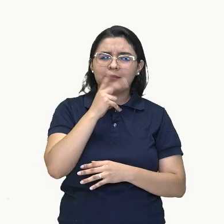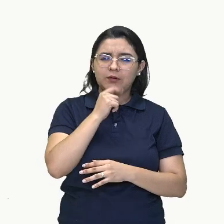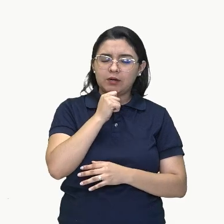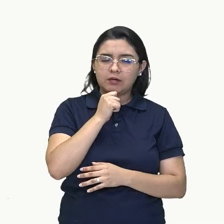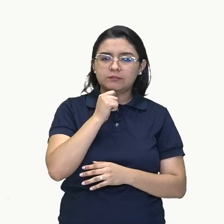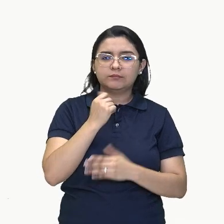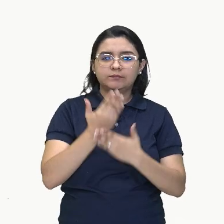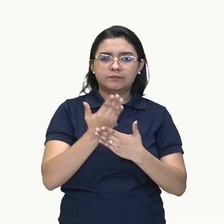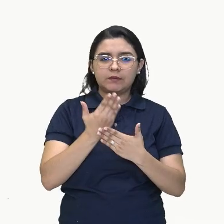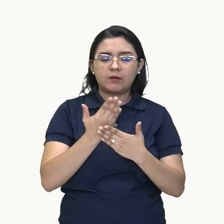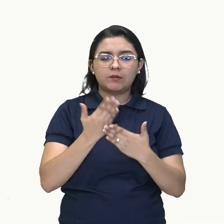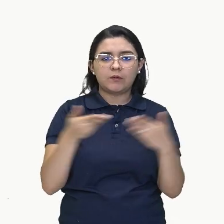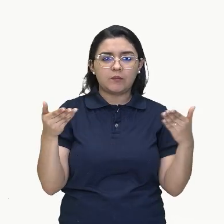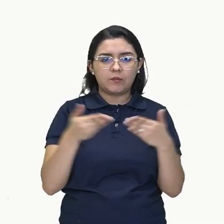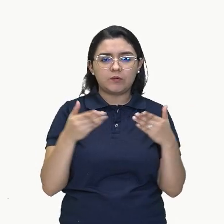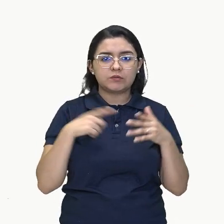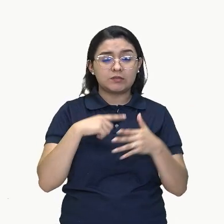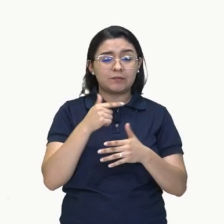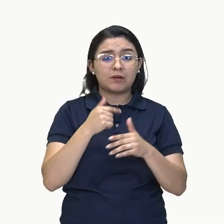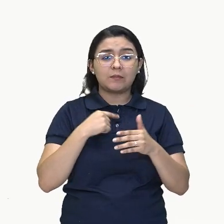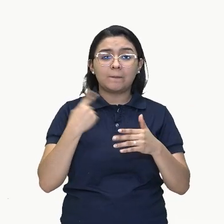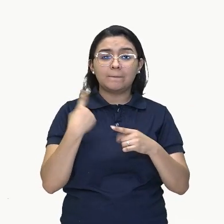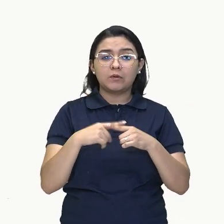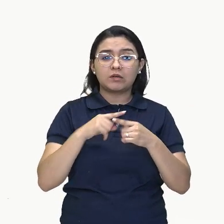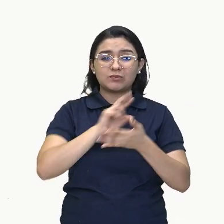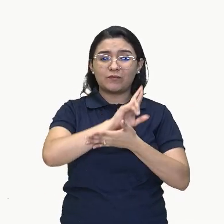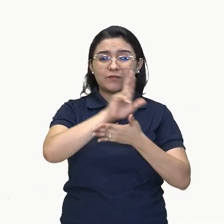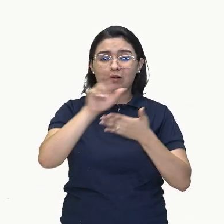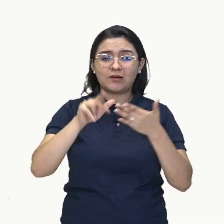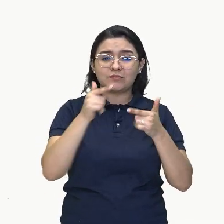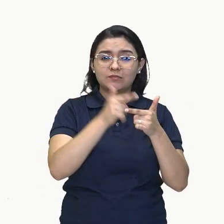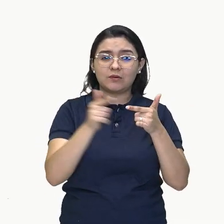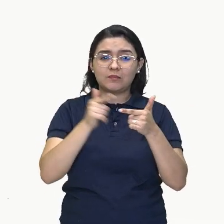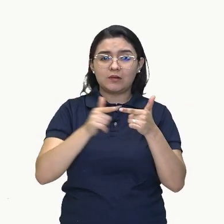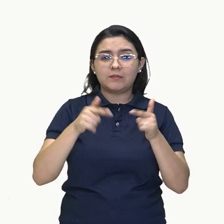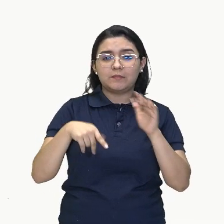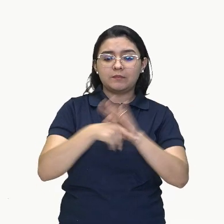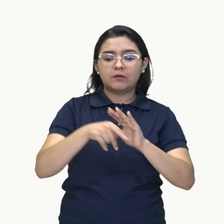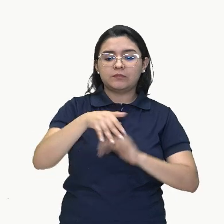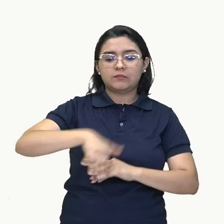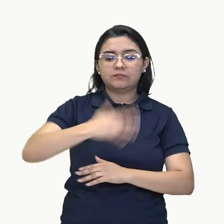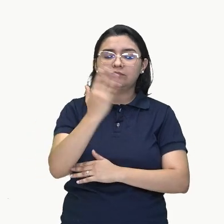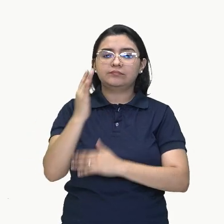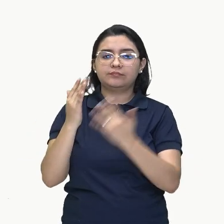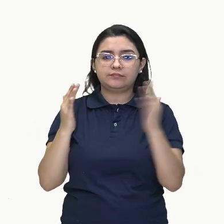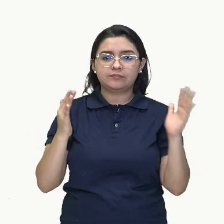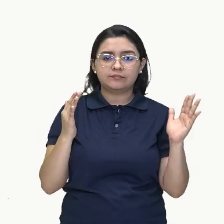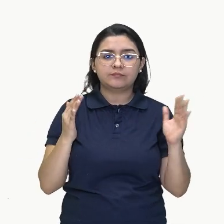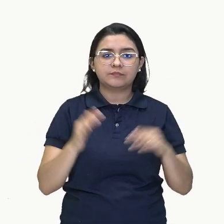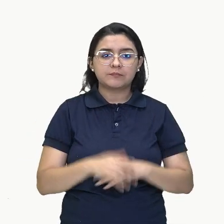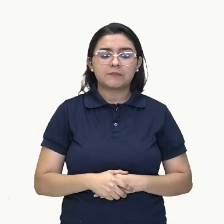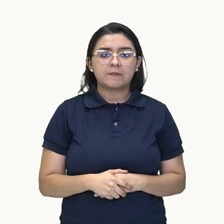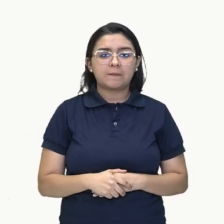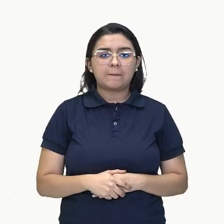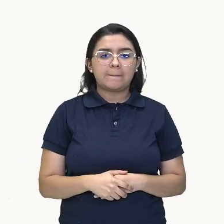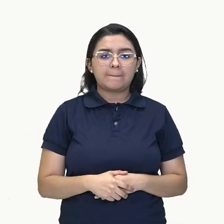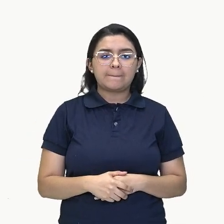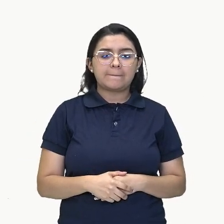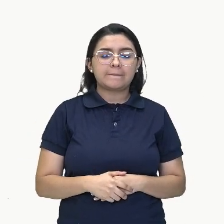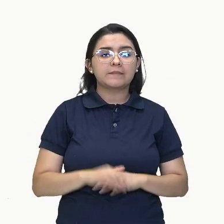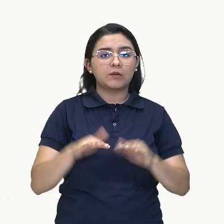horas falando sobre esses problemas ambientais, né? E aí, a gente tem essas